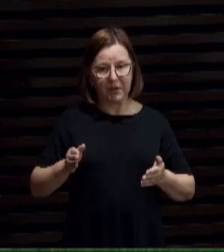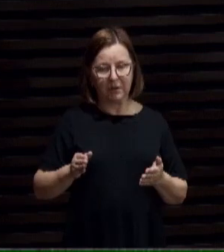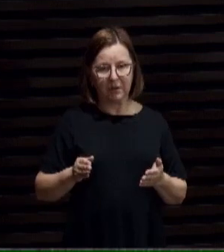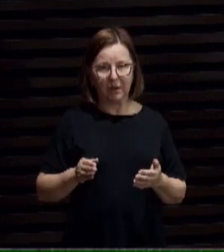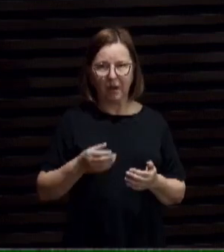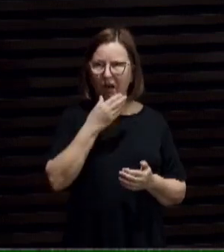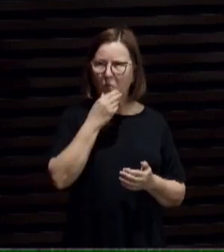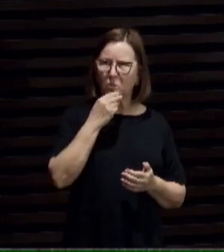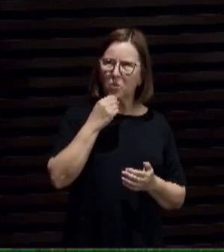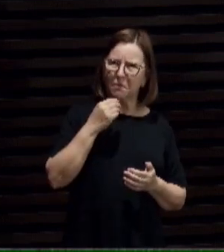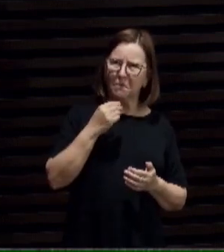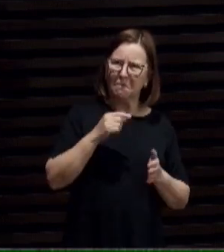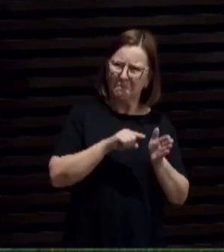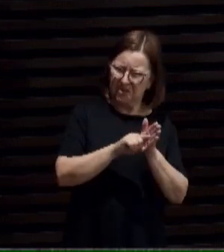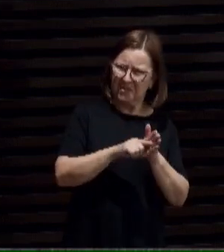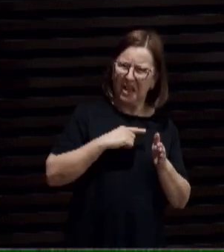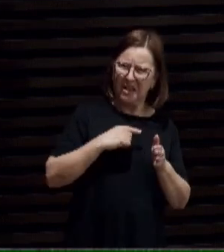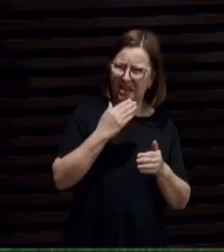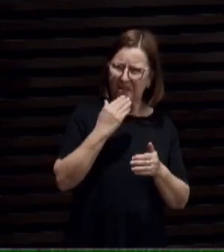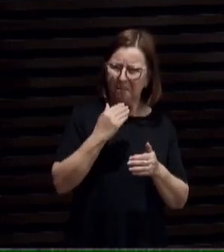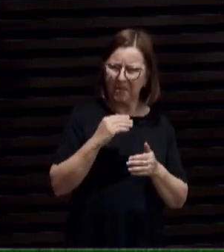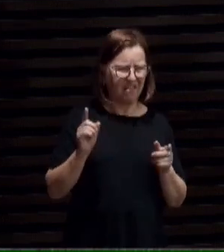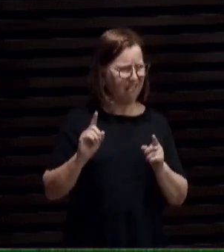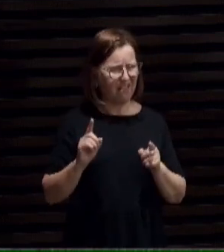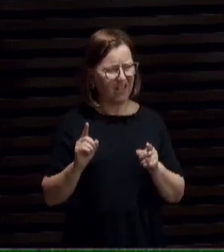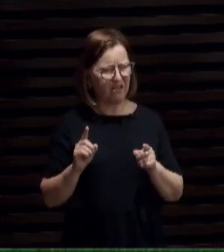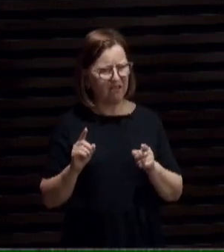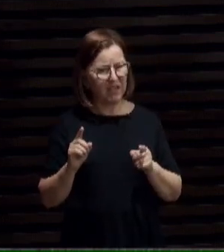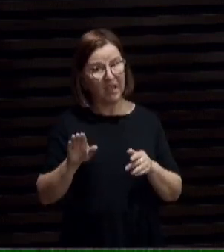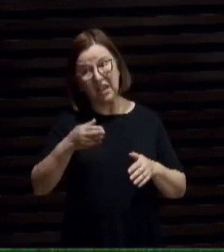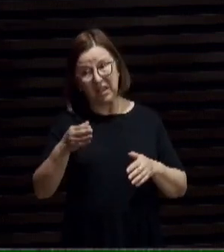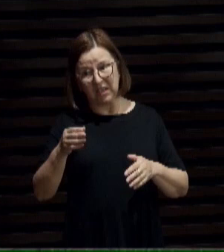Não. Então joga para o outro lado. Quem é você?